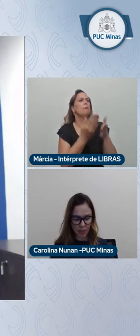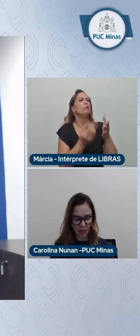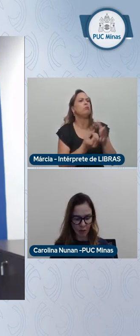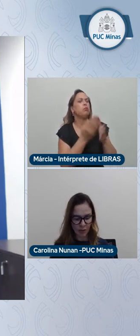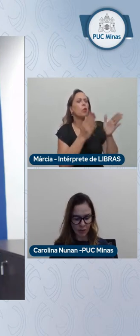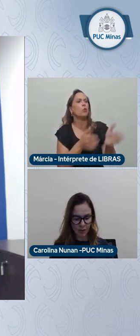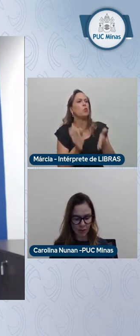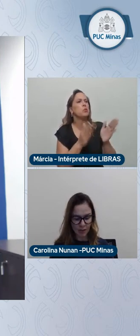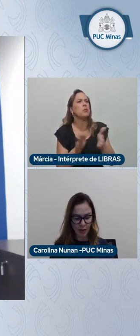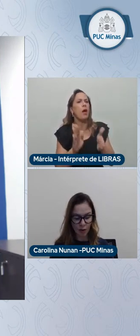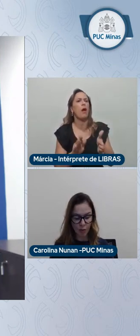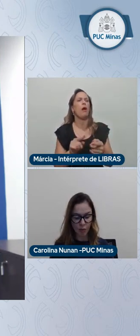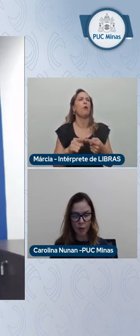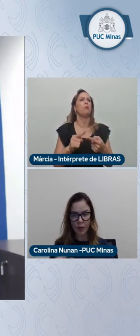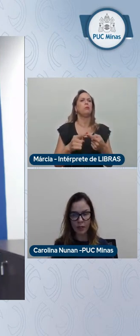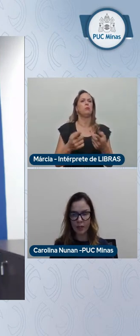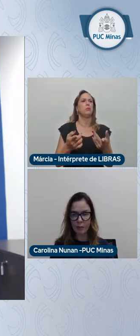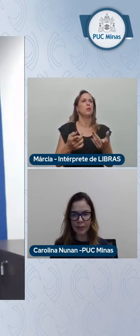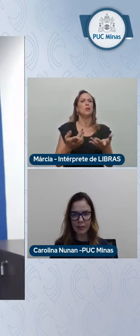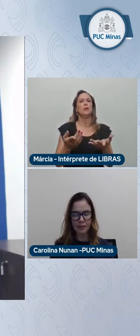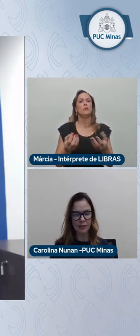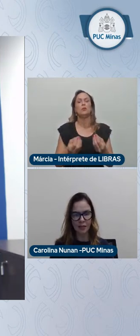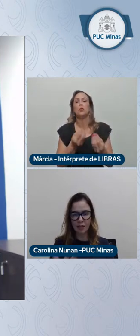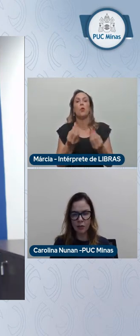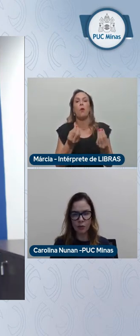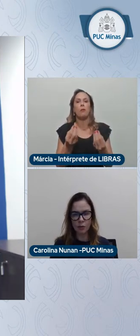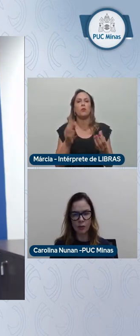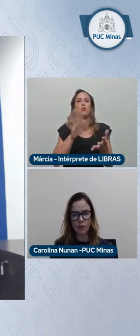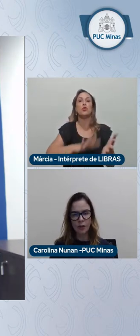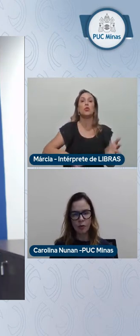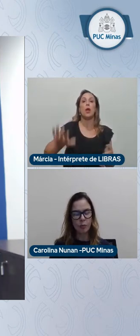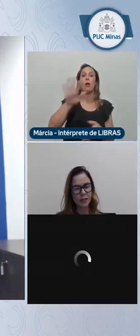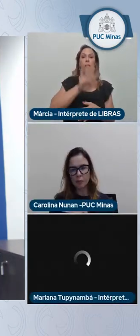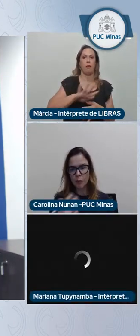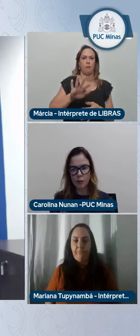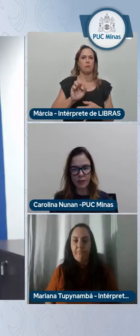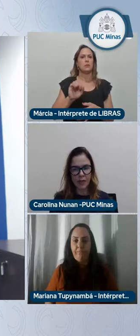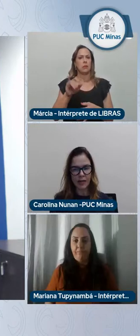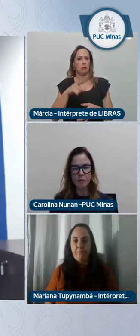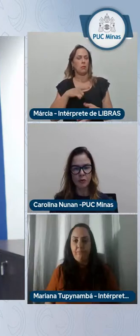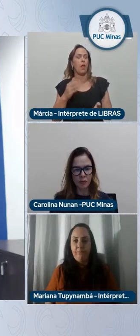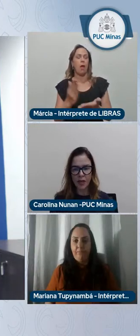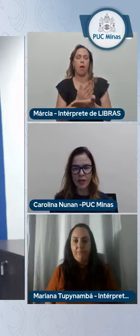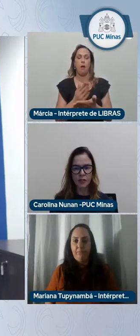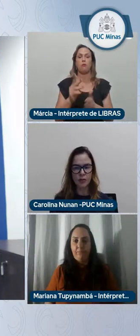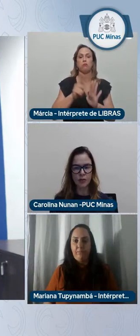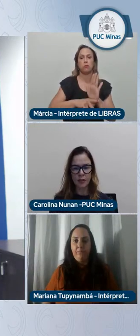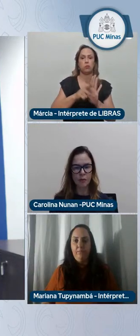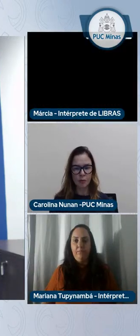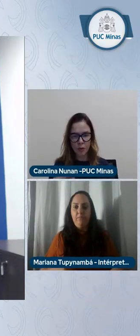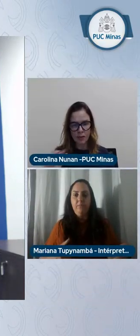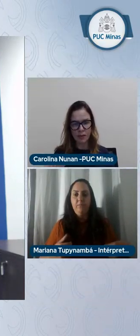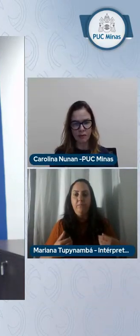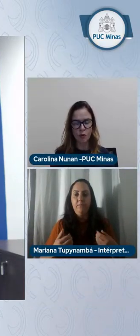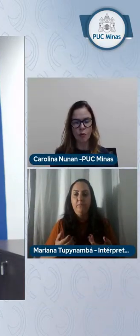forma geral se há algum programa a ser seguido por exemplo o do do do do do do